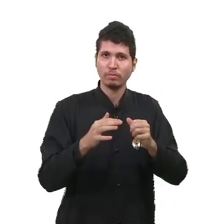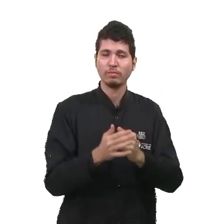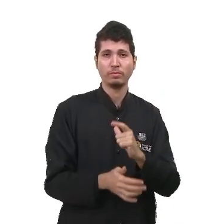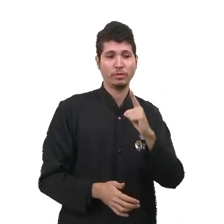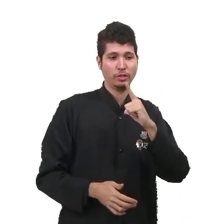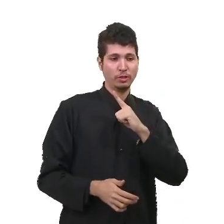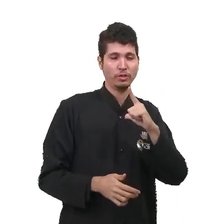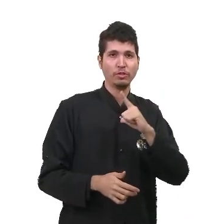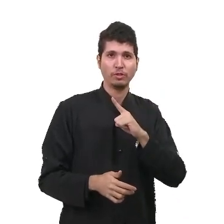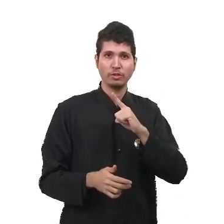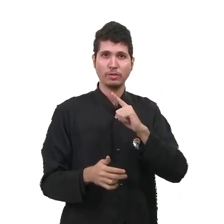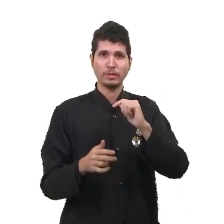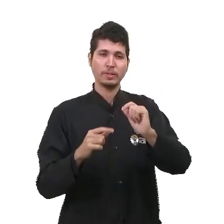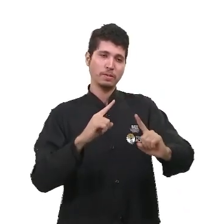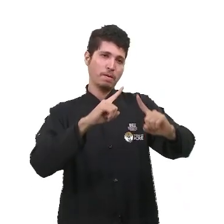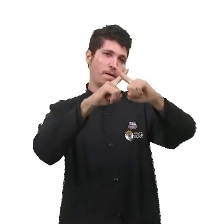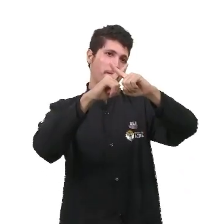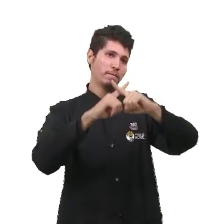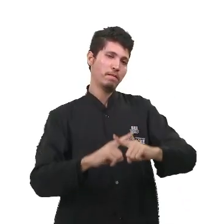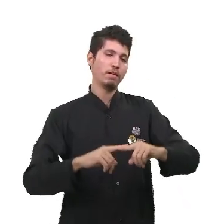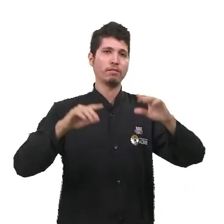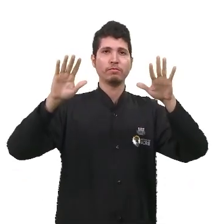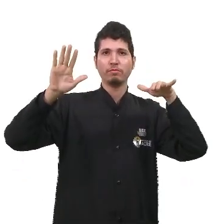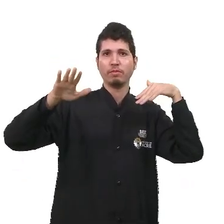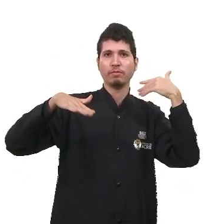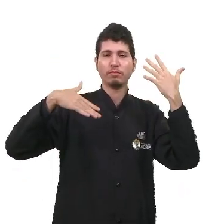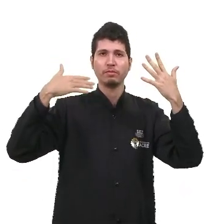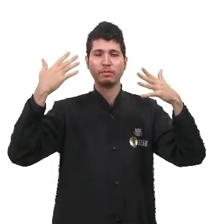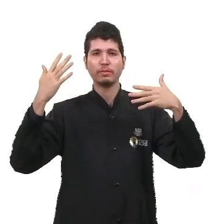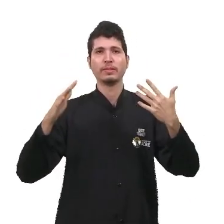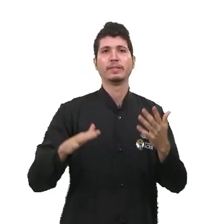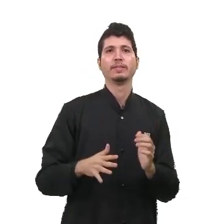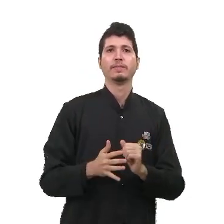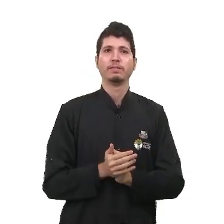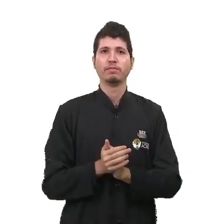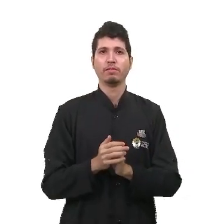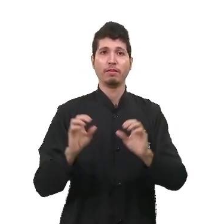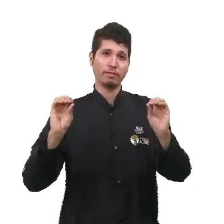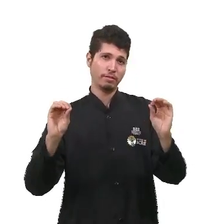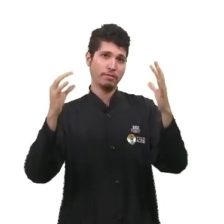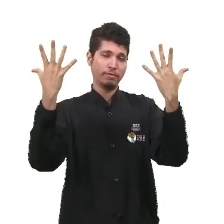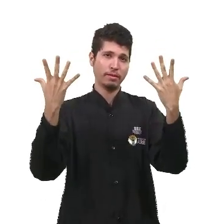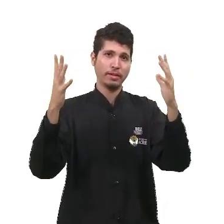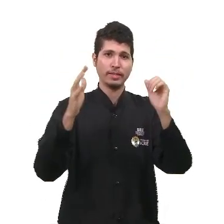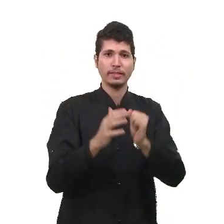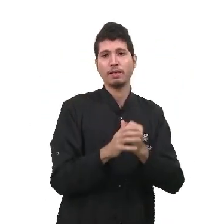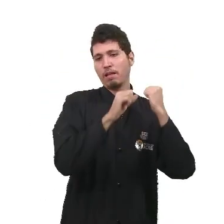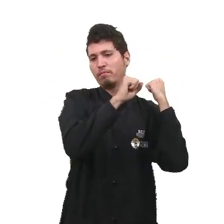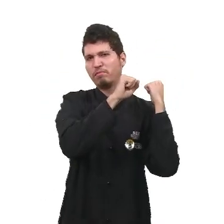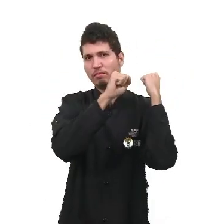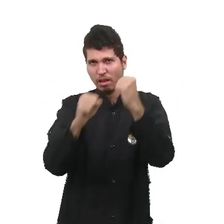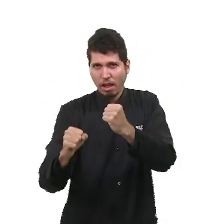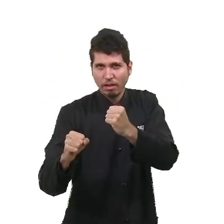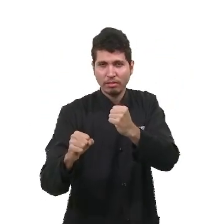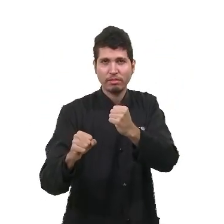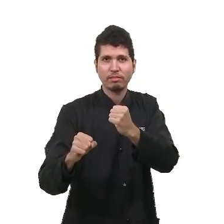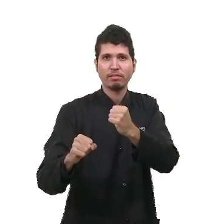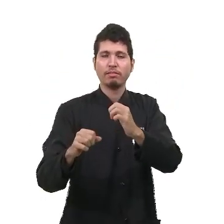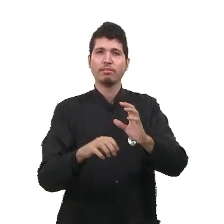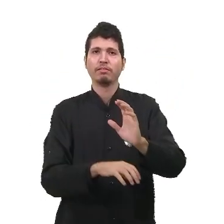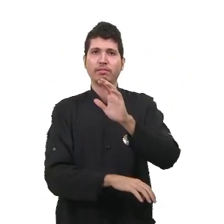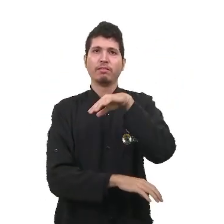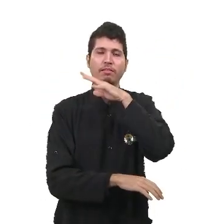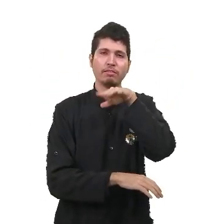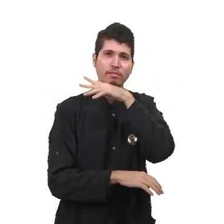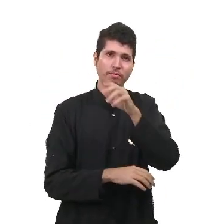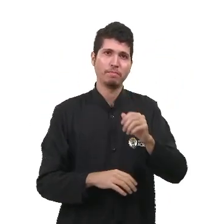como torneios, caças de animais selvagens e também as festas que eram feitas no castelo. Essa